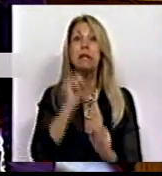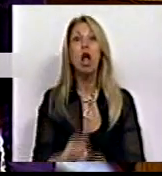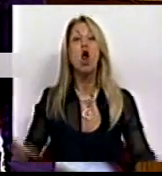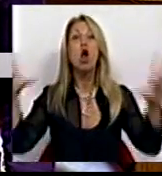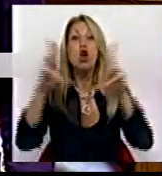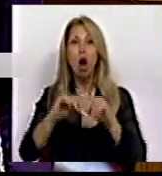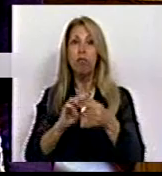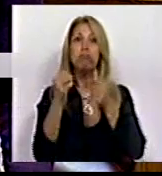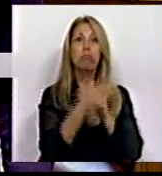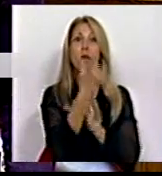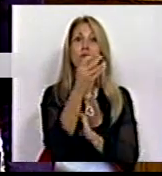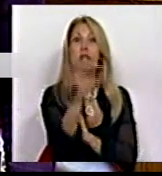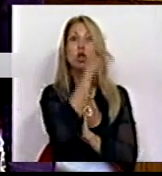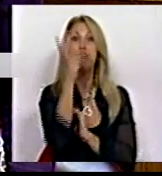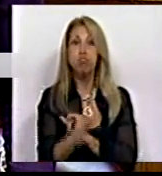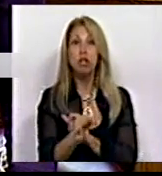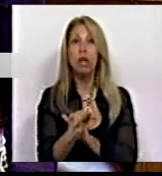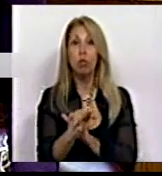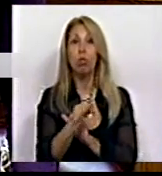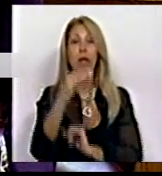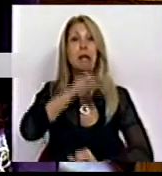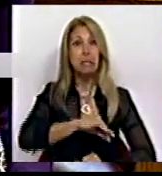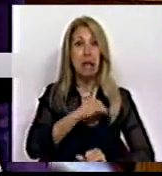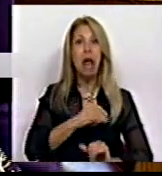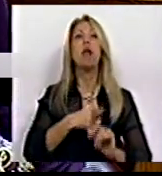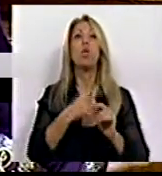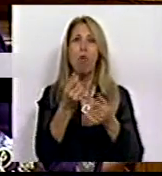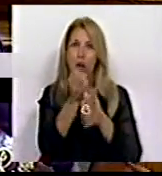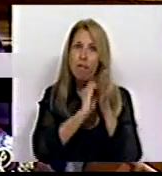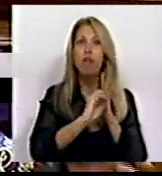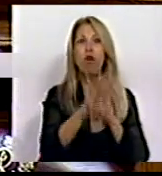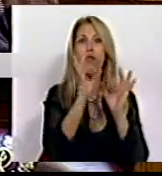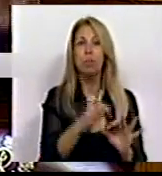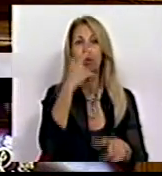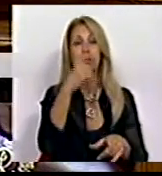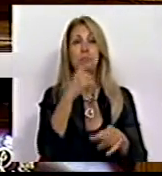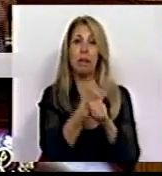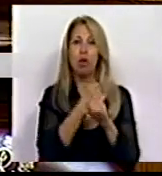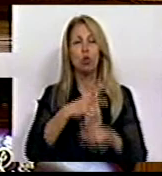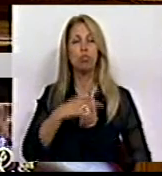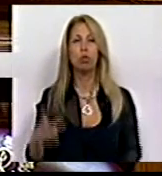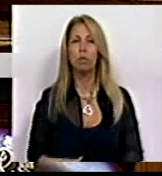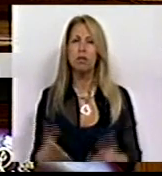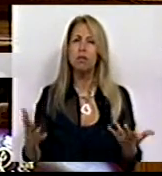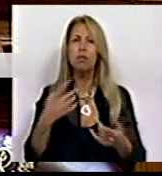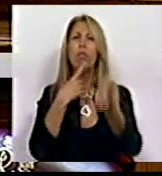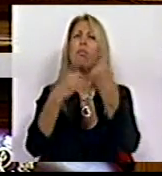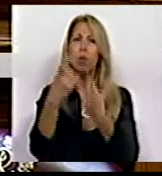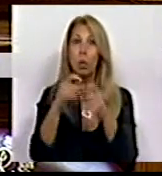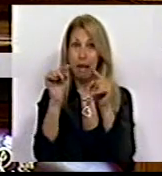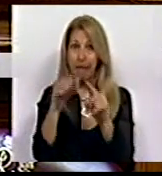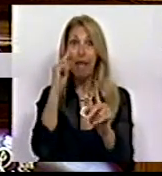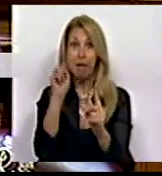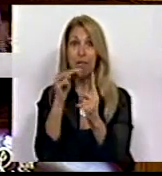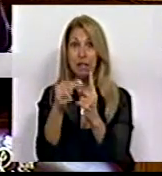reversão de 20% dos salários para os portugueses. Portanto, Sr. Deputado, a questão que lhe pergunto é se é esta a visão e a perspectiva que o